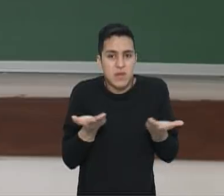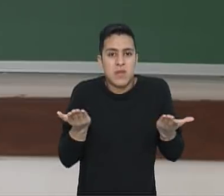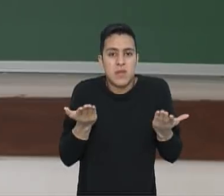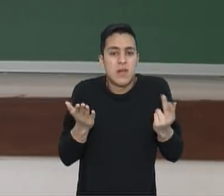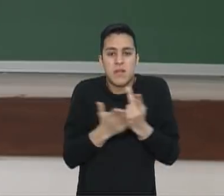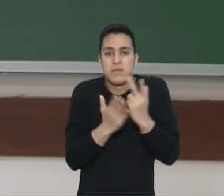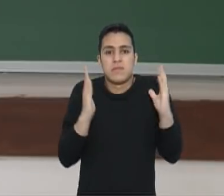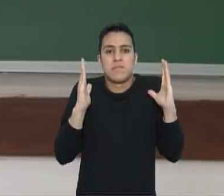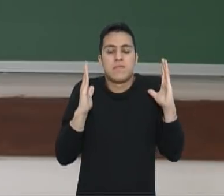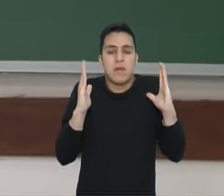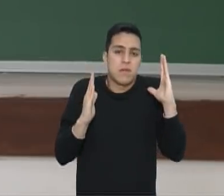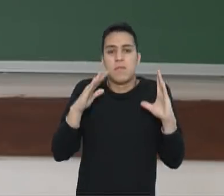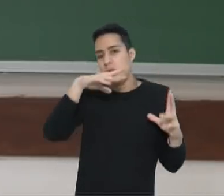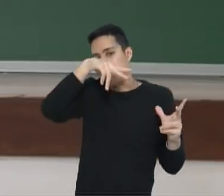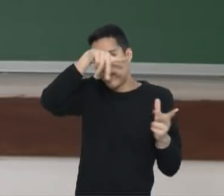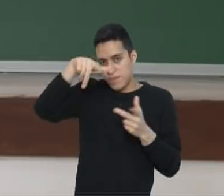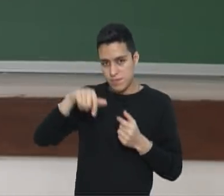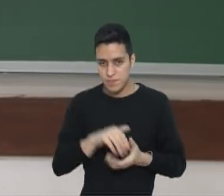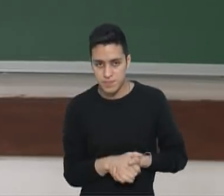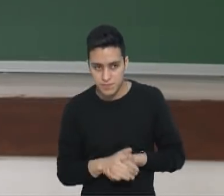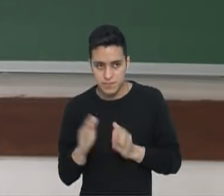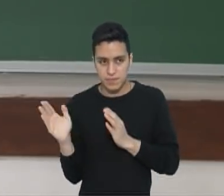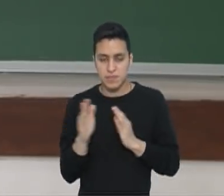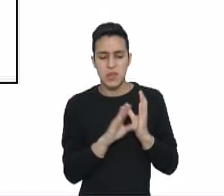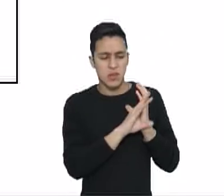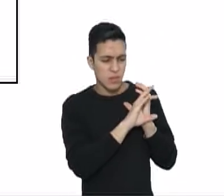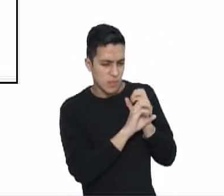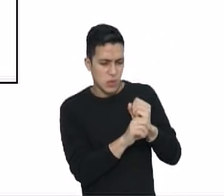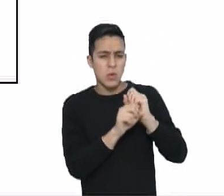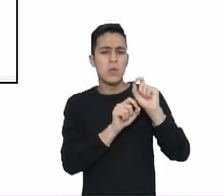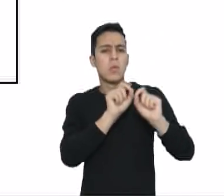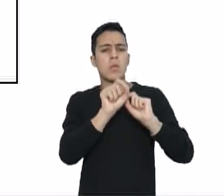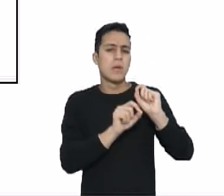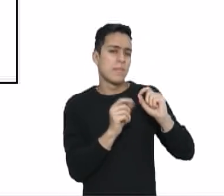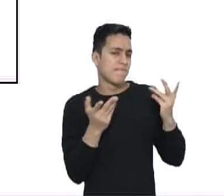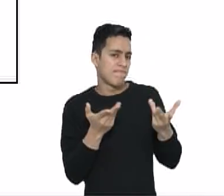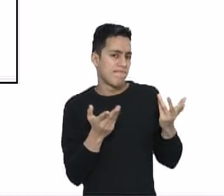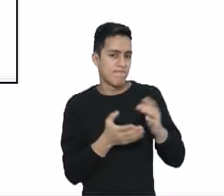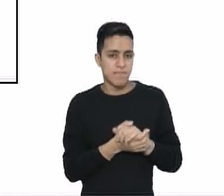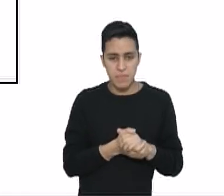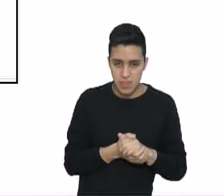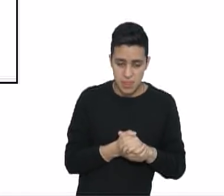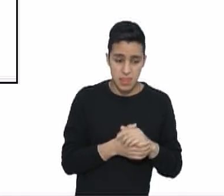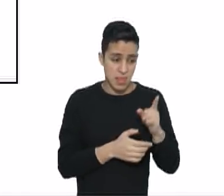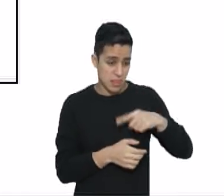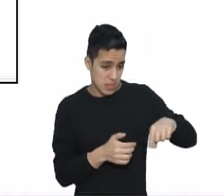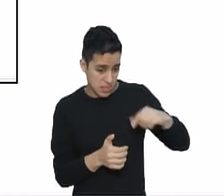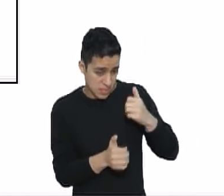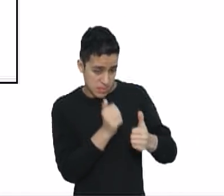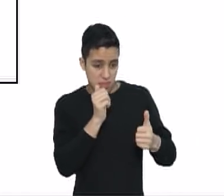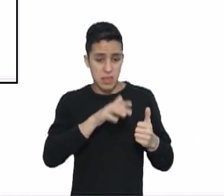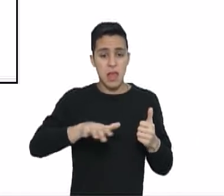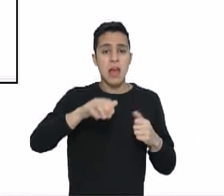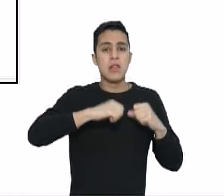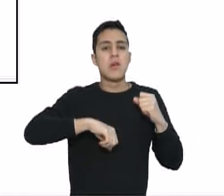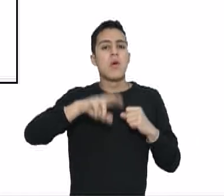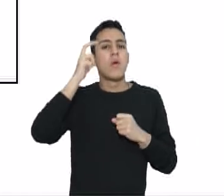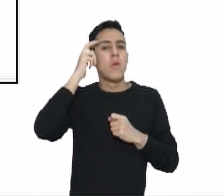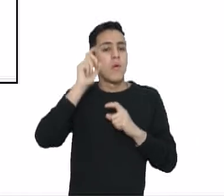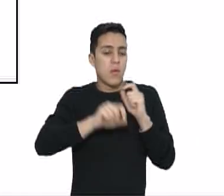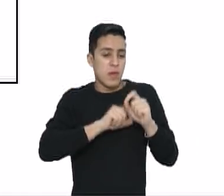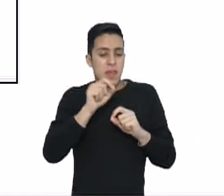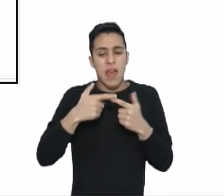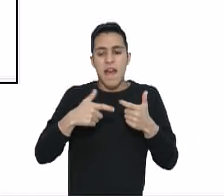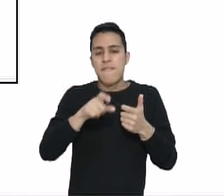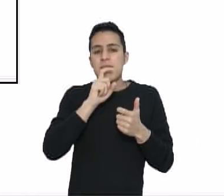no cenário internacional. Recuperamos então a problemática da aula de hoje. Nos esportes e na indústria cultural, a Guerra